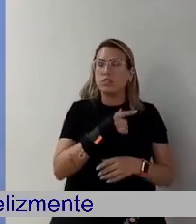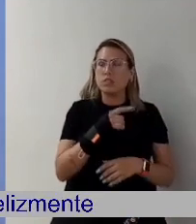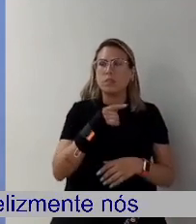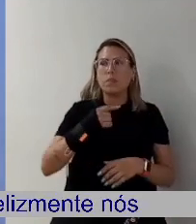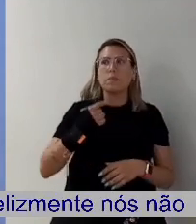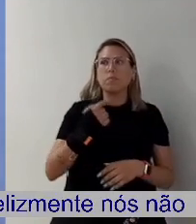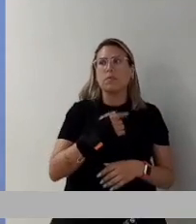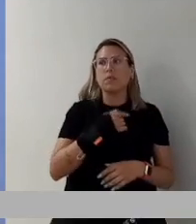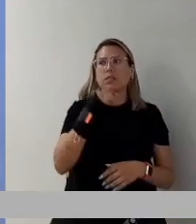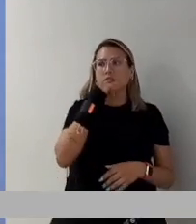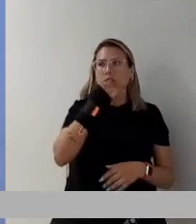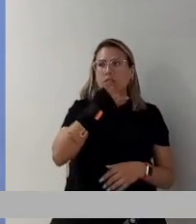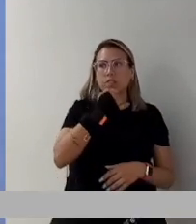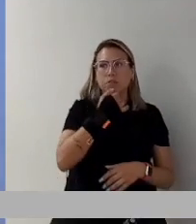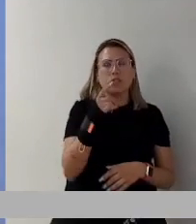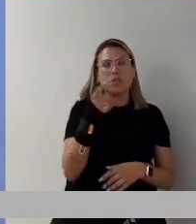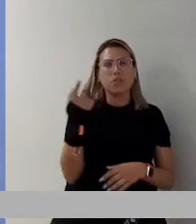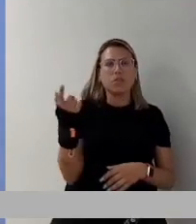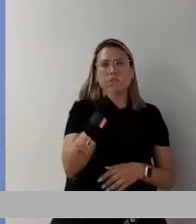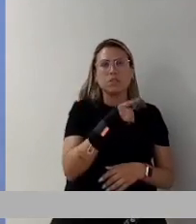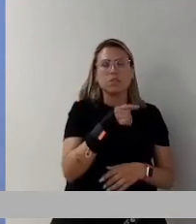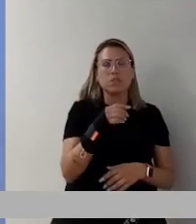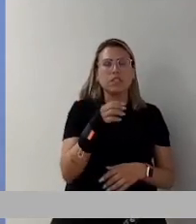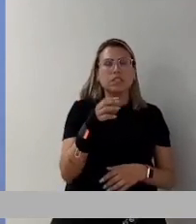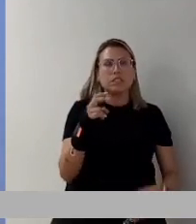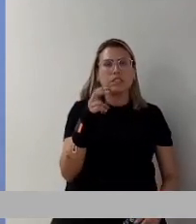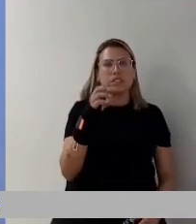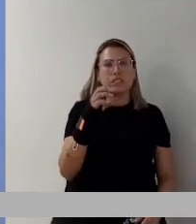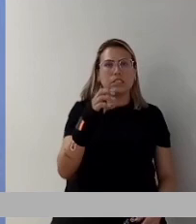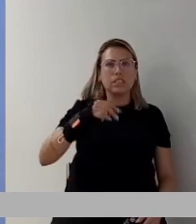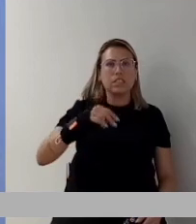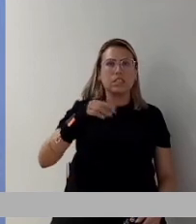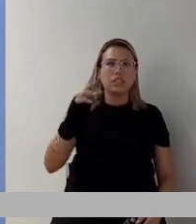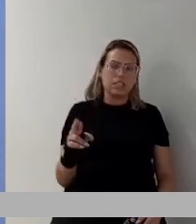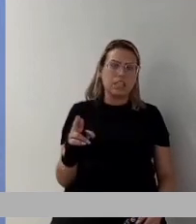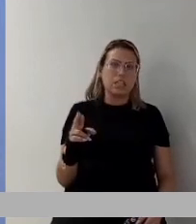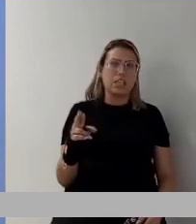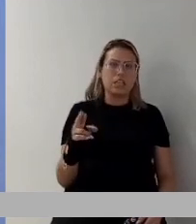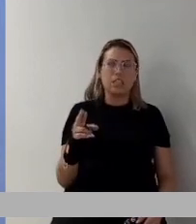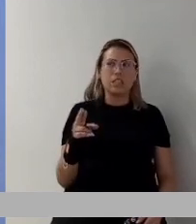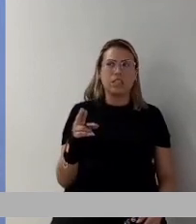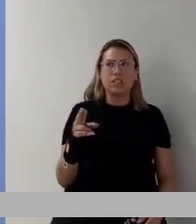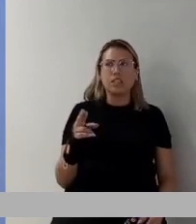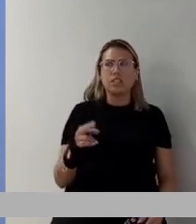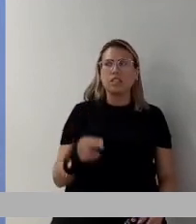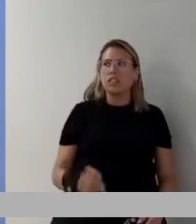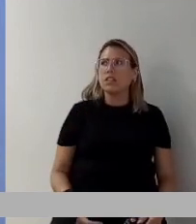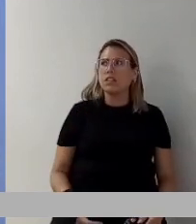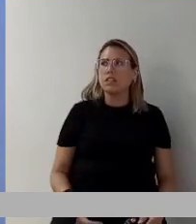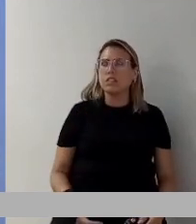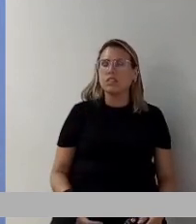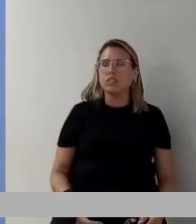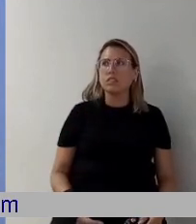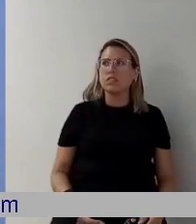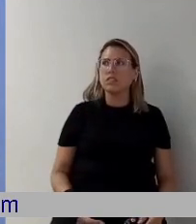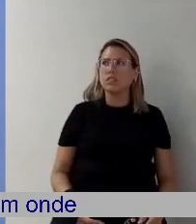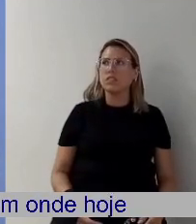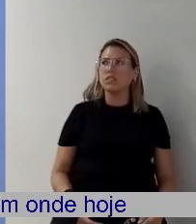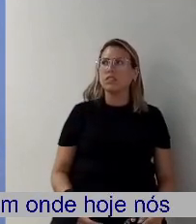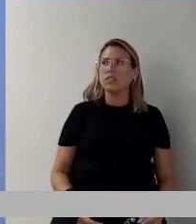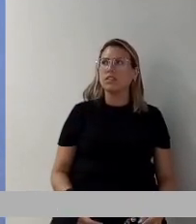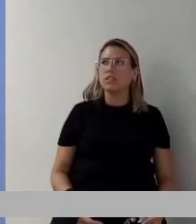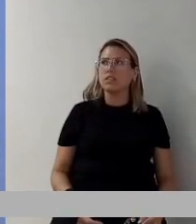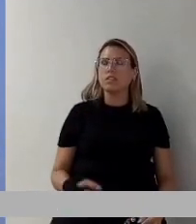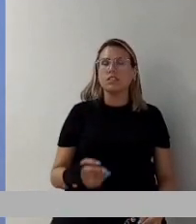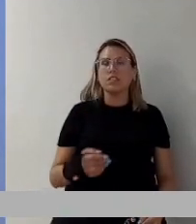consegu a nossa cmr que é a central de tratamento de de resíduo né onde faz a triagem onde hoje nós estamos ali